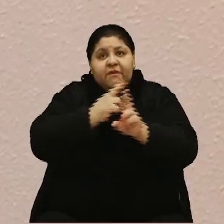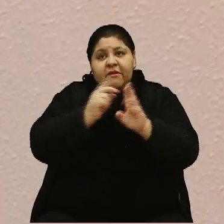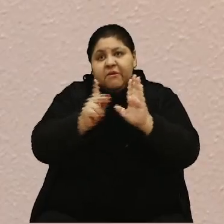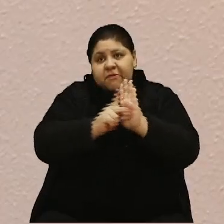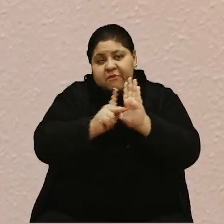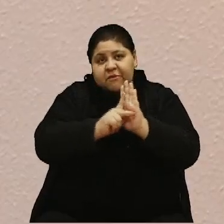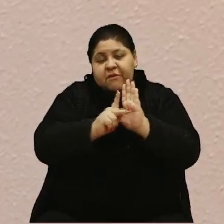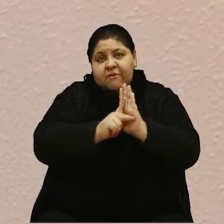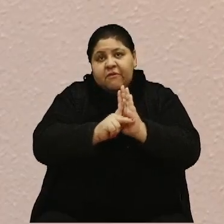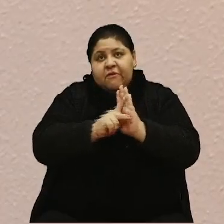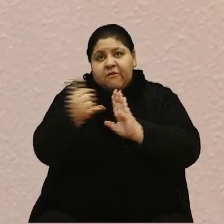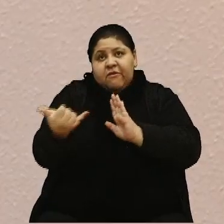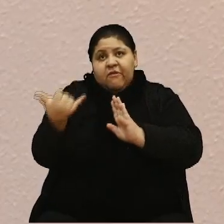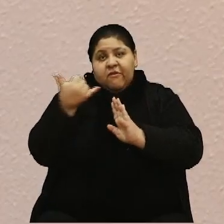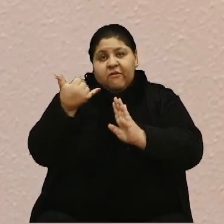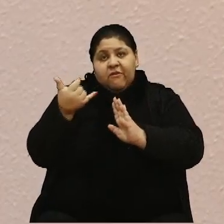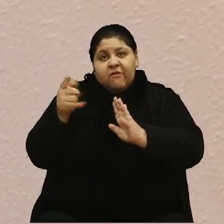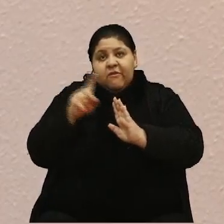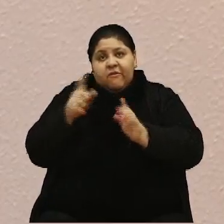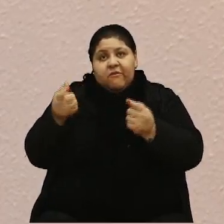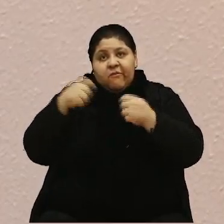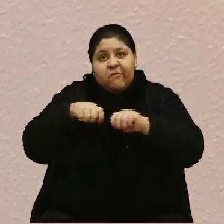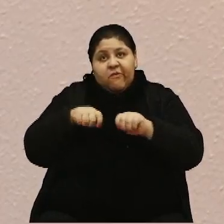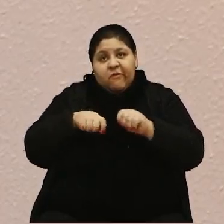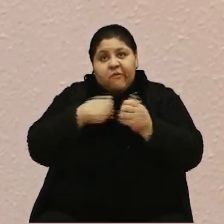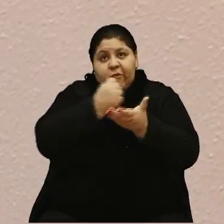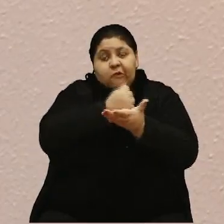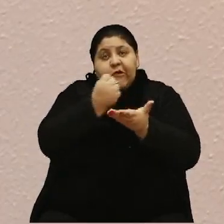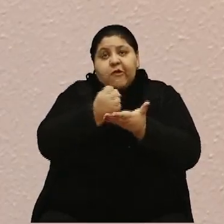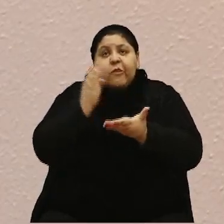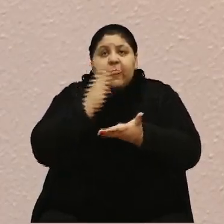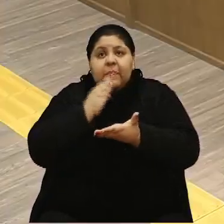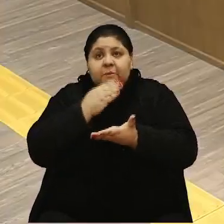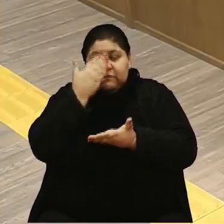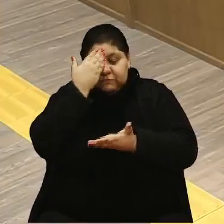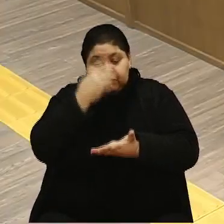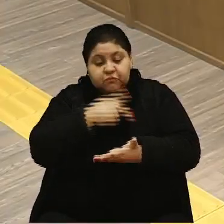a informação que chegou é que não precisaria mais de contratação emergencial. Obrigado, senhor presidente. Obrigado.